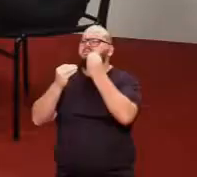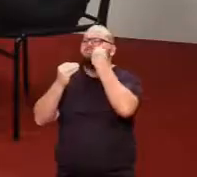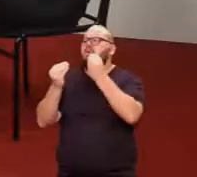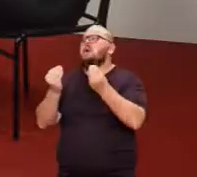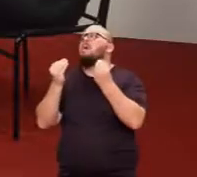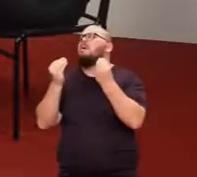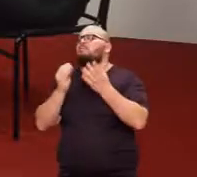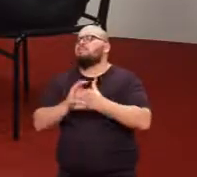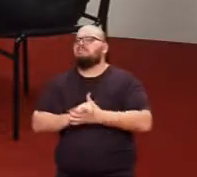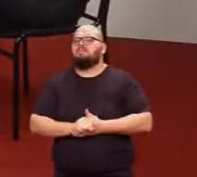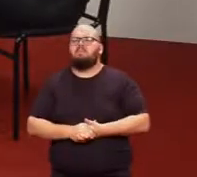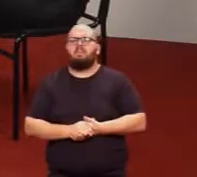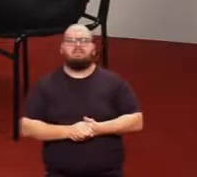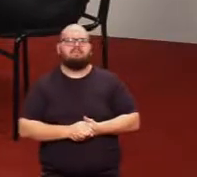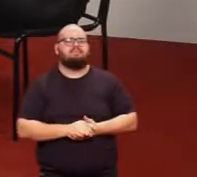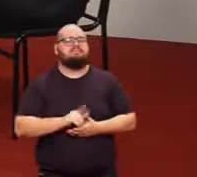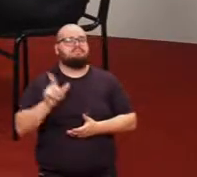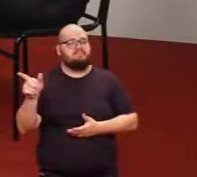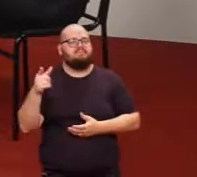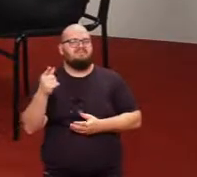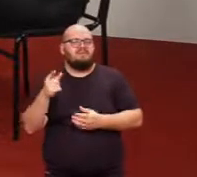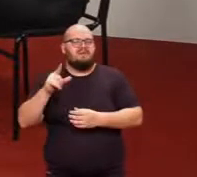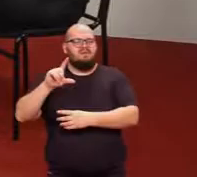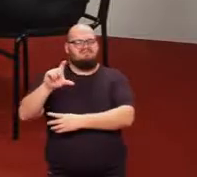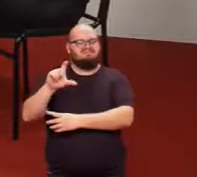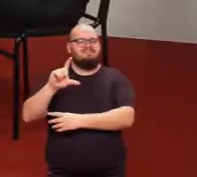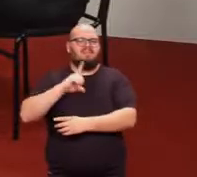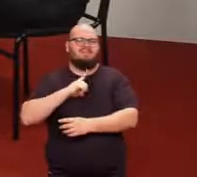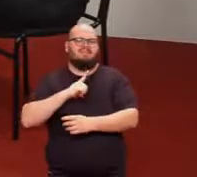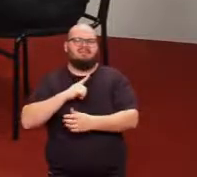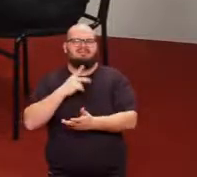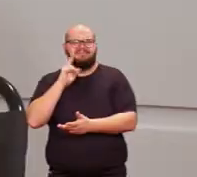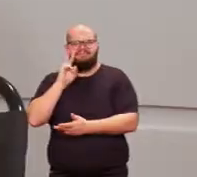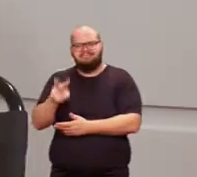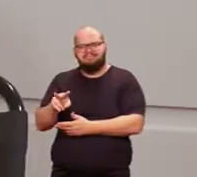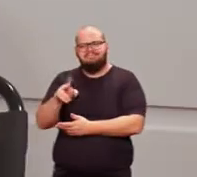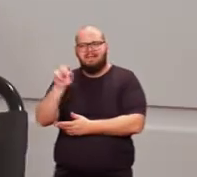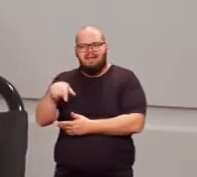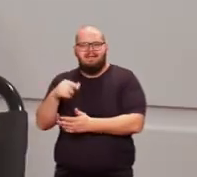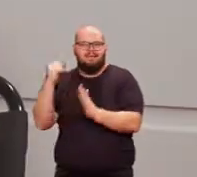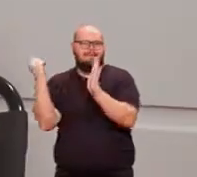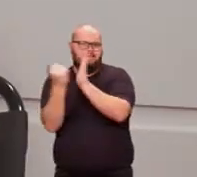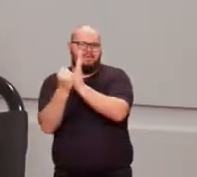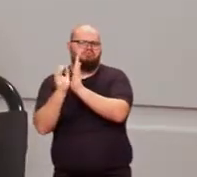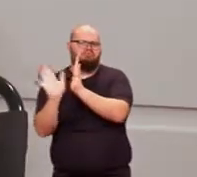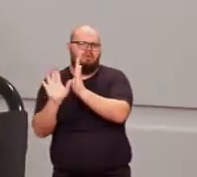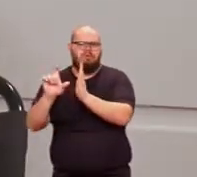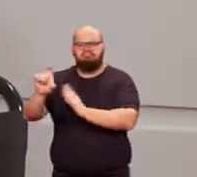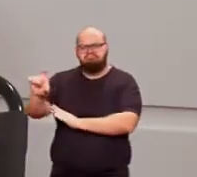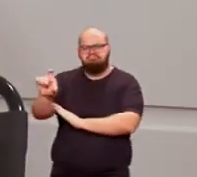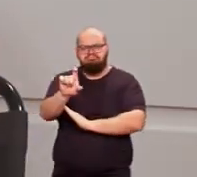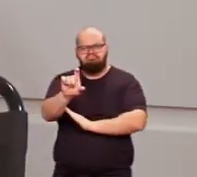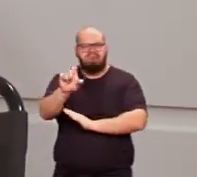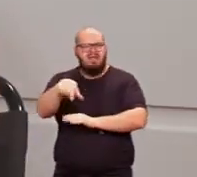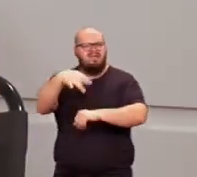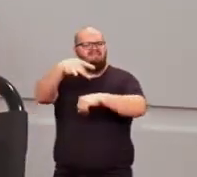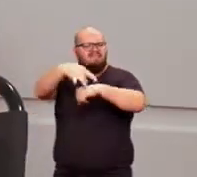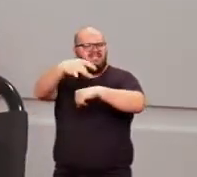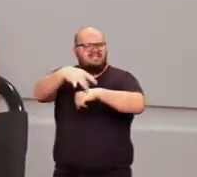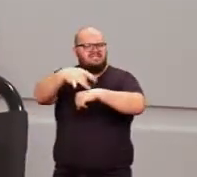aplicado? Ele vem numa concentração, na verdade, que a gente consegue identificar justamente, mas ele vem